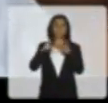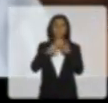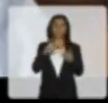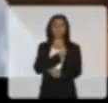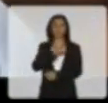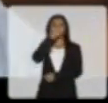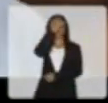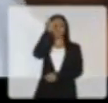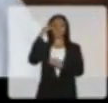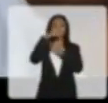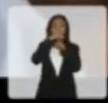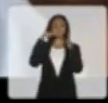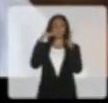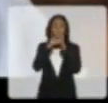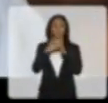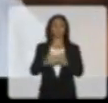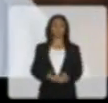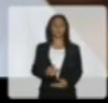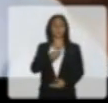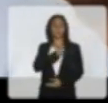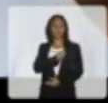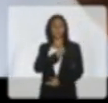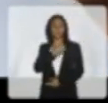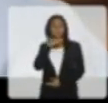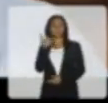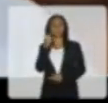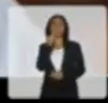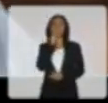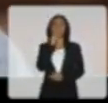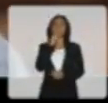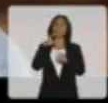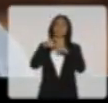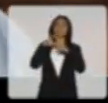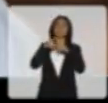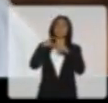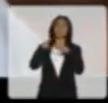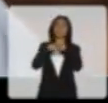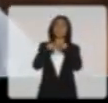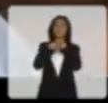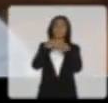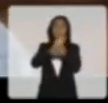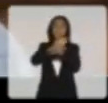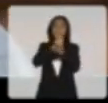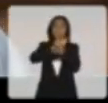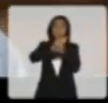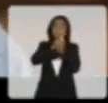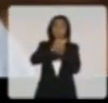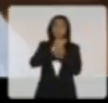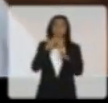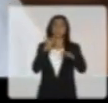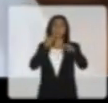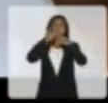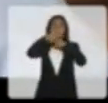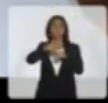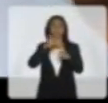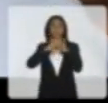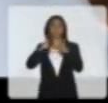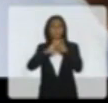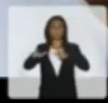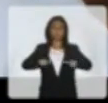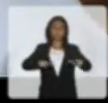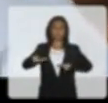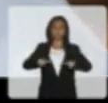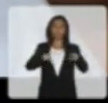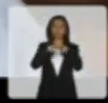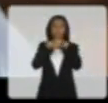a vida de todas as pessoas acho que boyce a devida assistência médica ou vítimas da violência acho que enfrenta o drama do desemprego